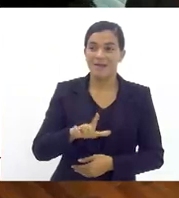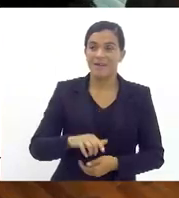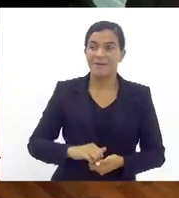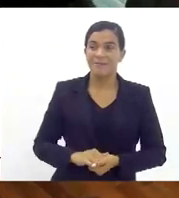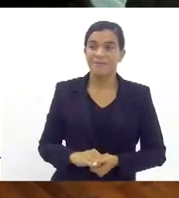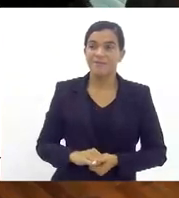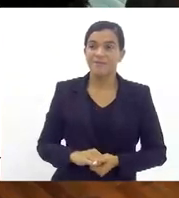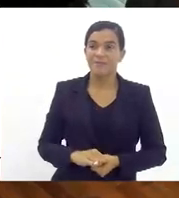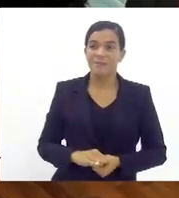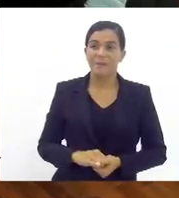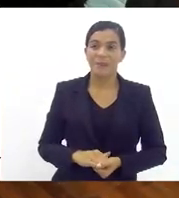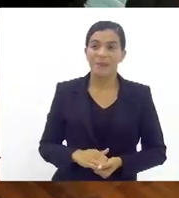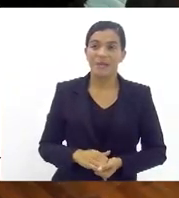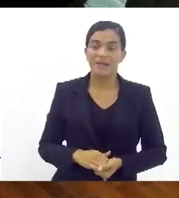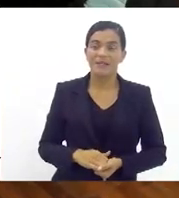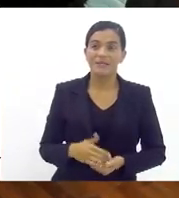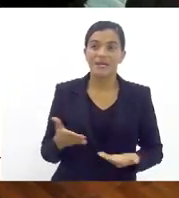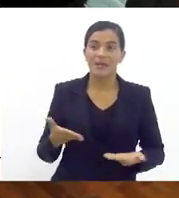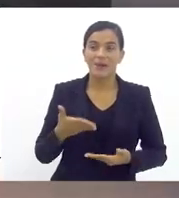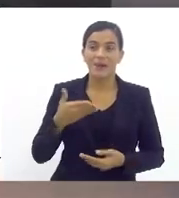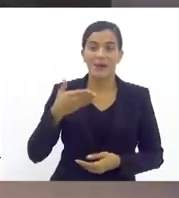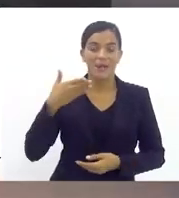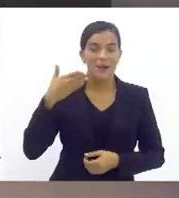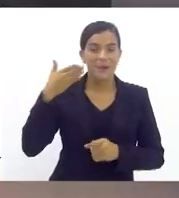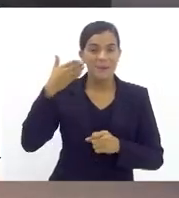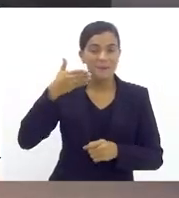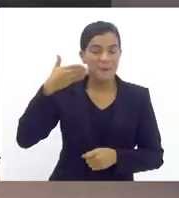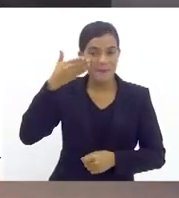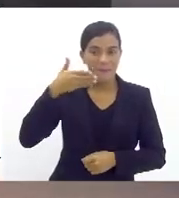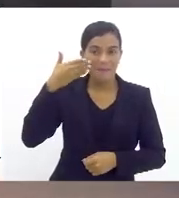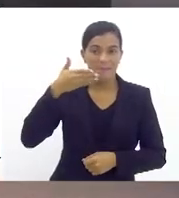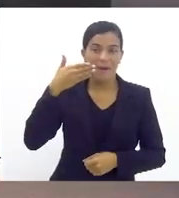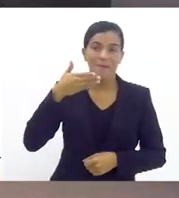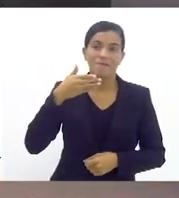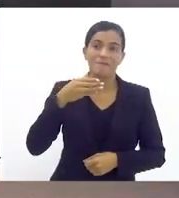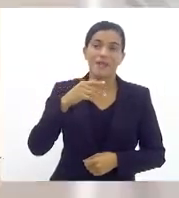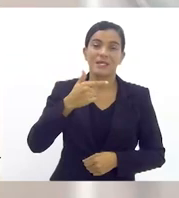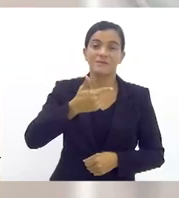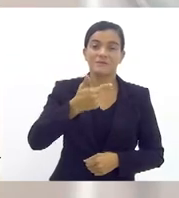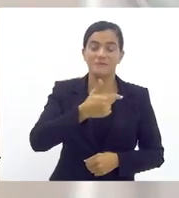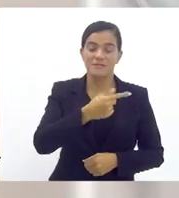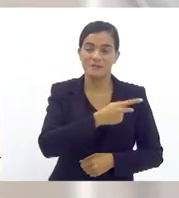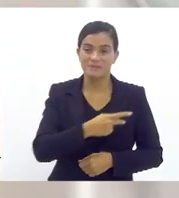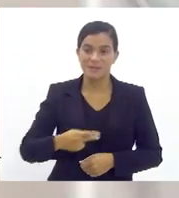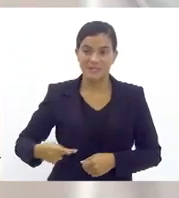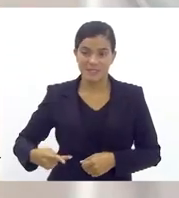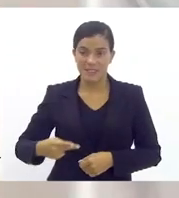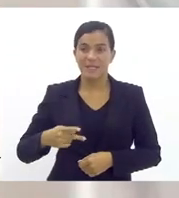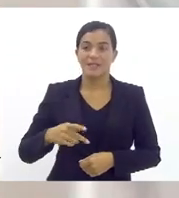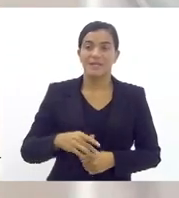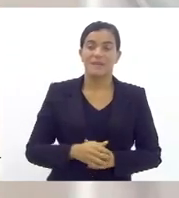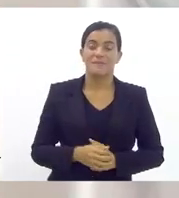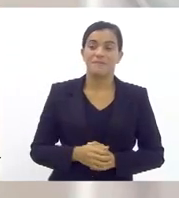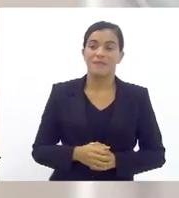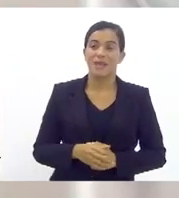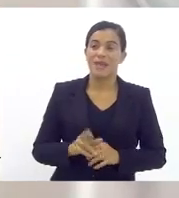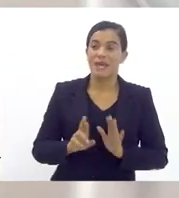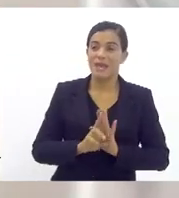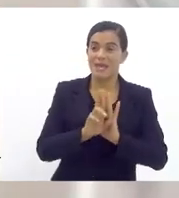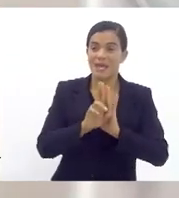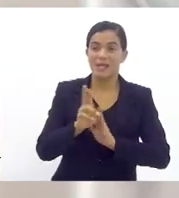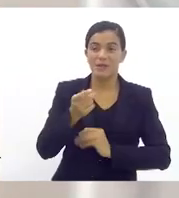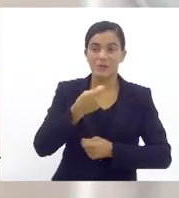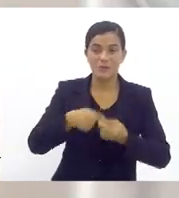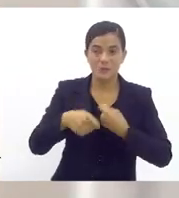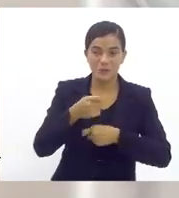Gostaria de passar a palavra para a vice-presidenta do Sindicato das Comerciárias e dos Comerciários, a senhora Ana Paula Brito.